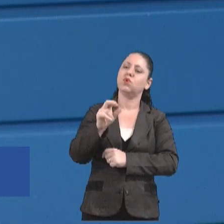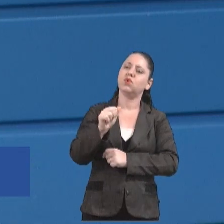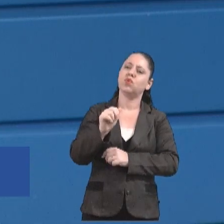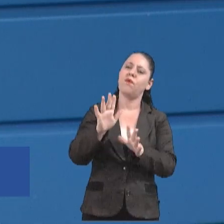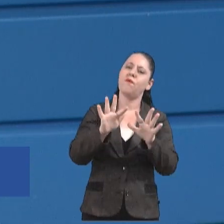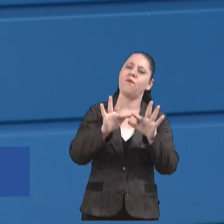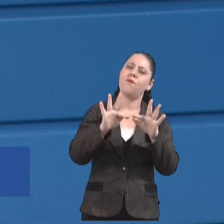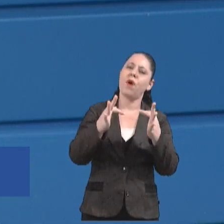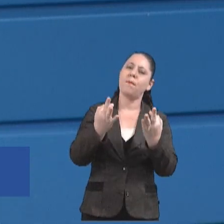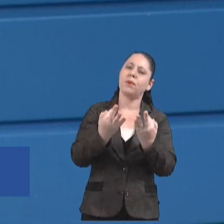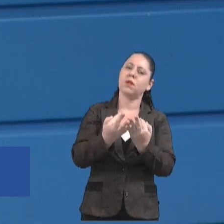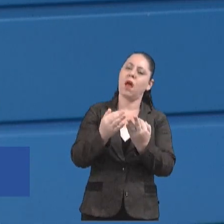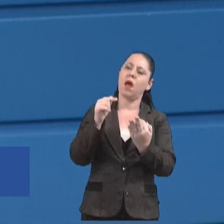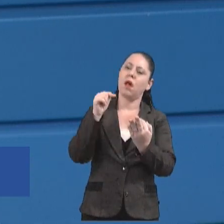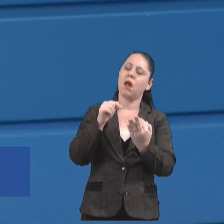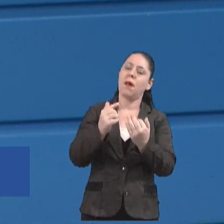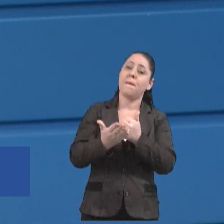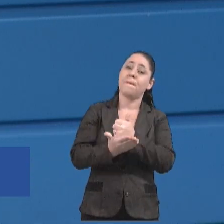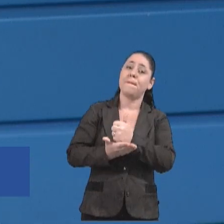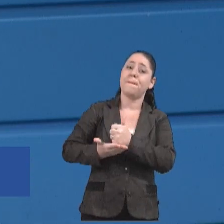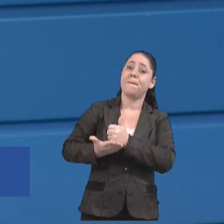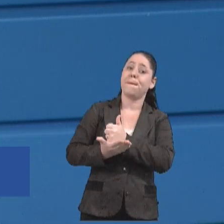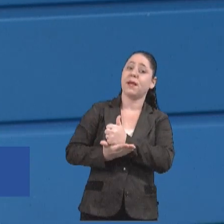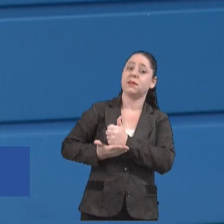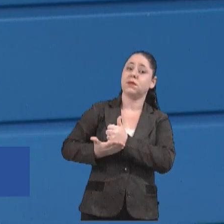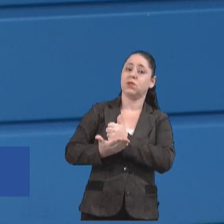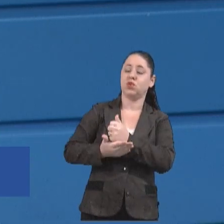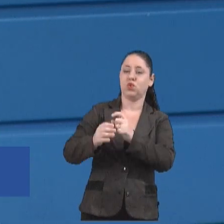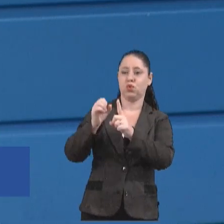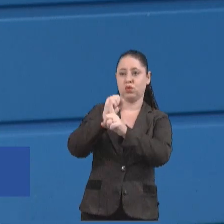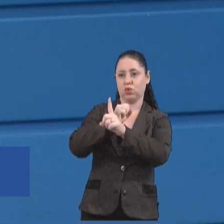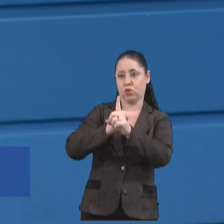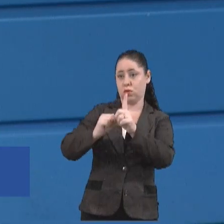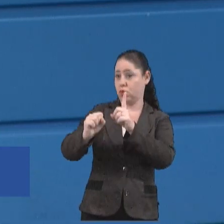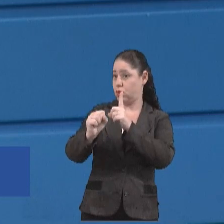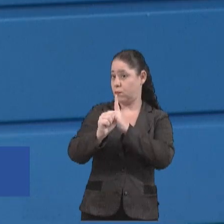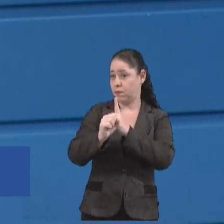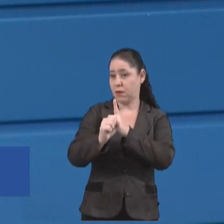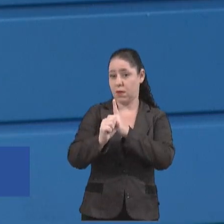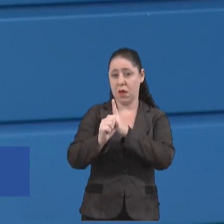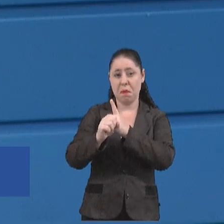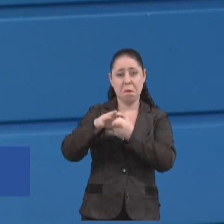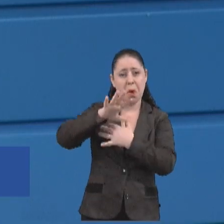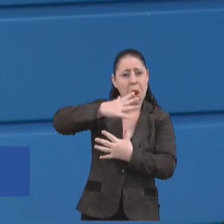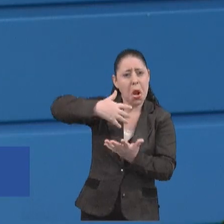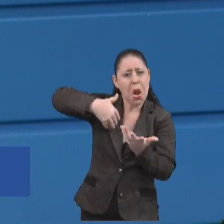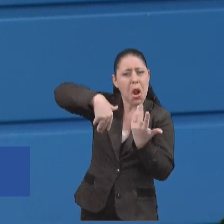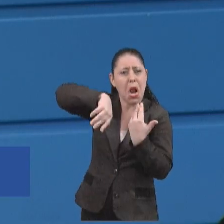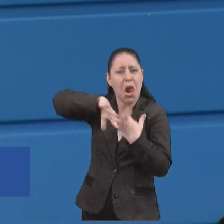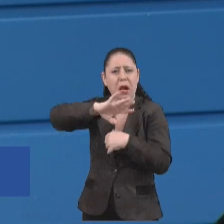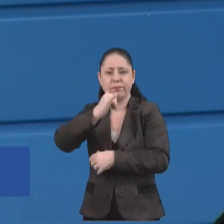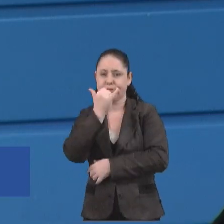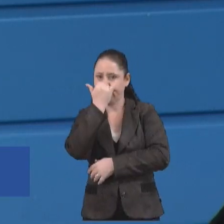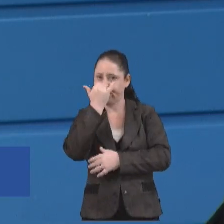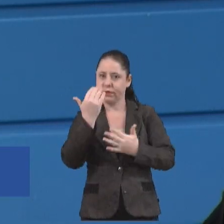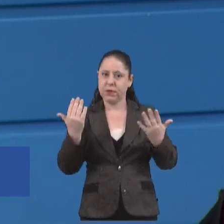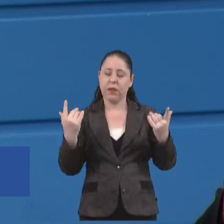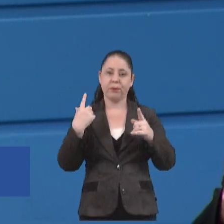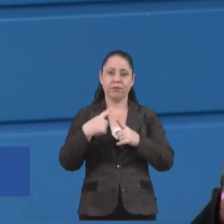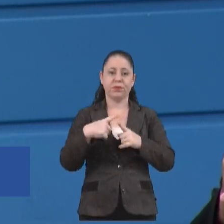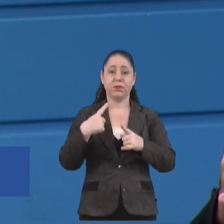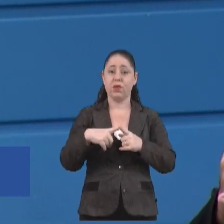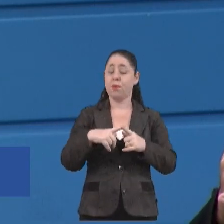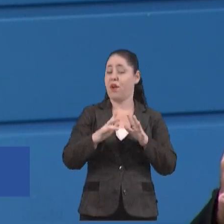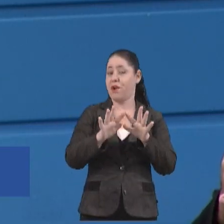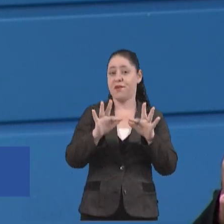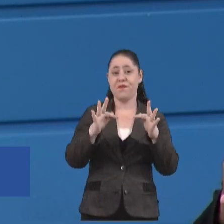família. A família é a base da sociedade. Todo esse rolo todo que a gente vê, infelizmente, é por conta de